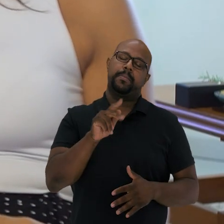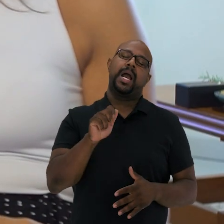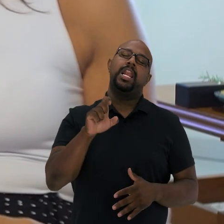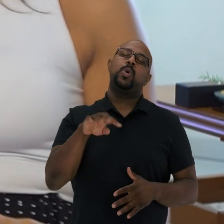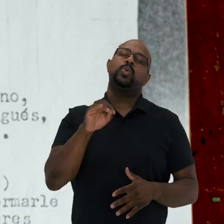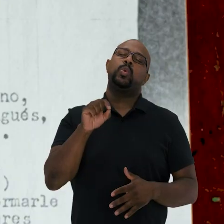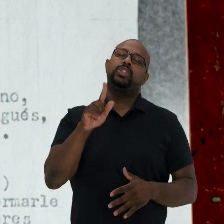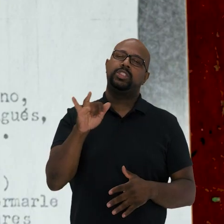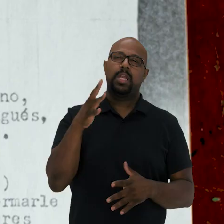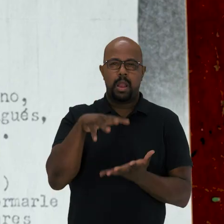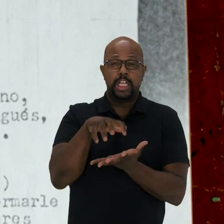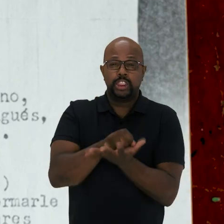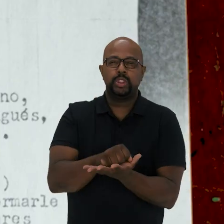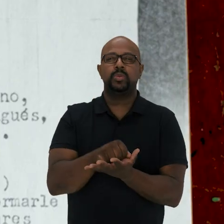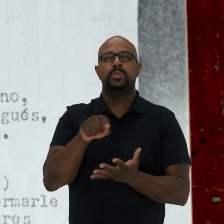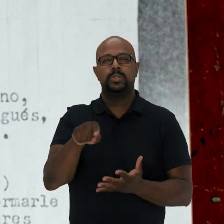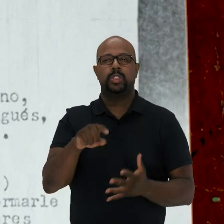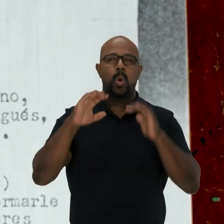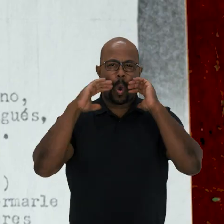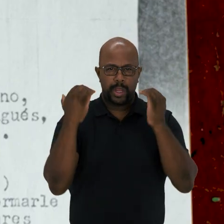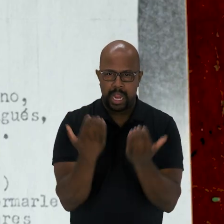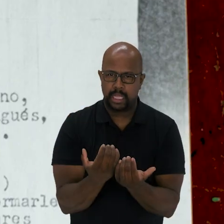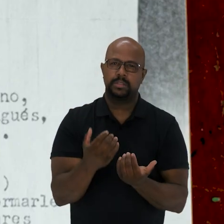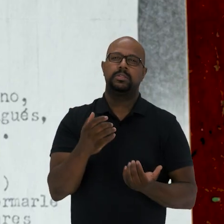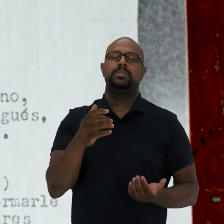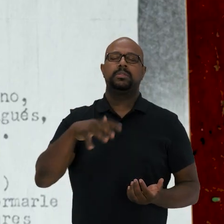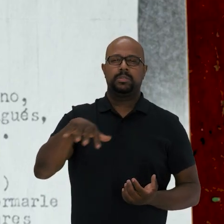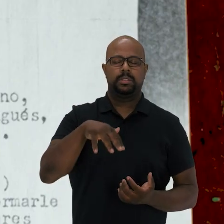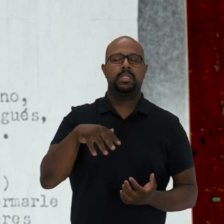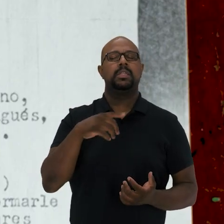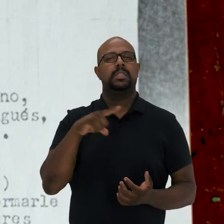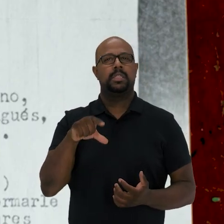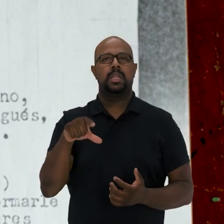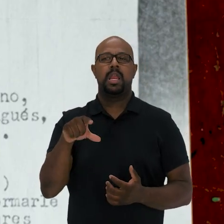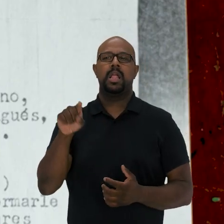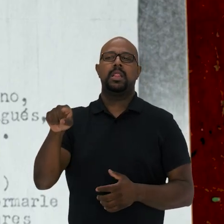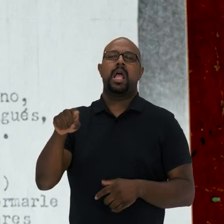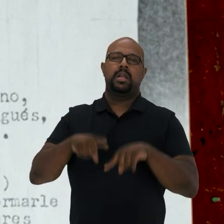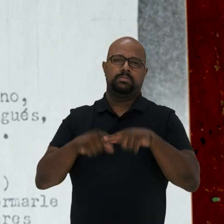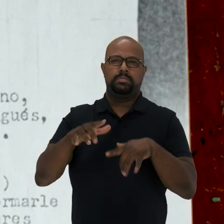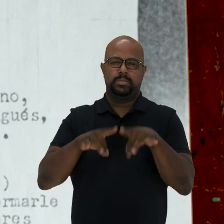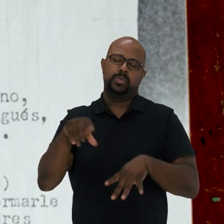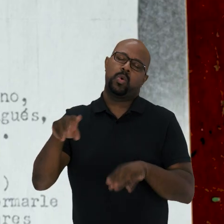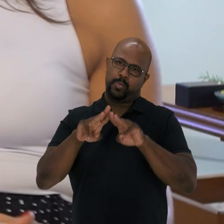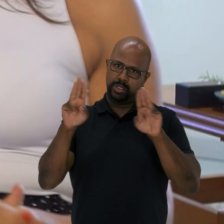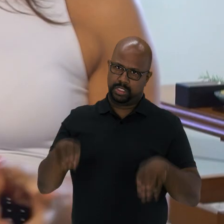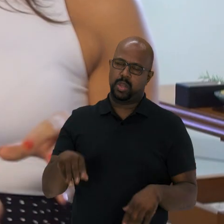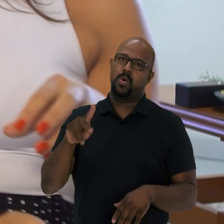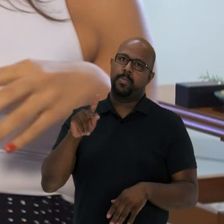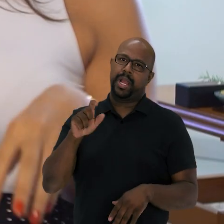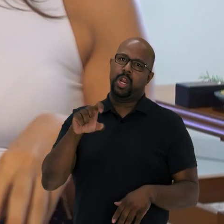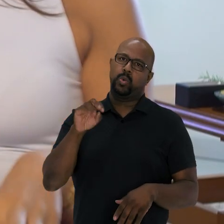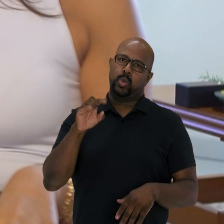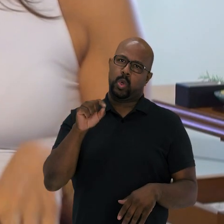aqui. Então, realmente, os registros de congresso de paleontologia, a gente tem no acervo lá do Museu Paleontológico,